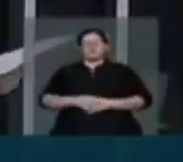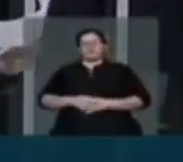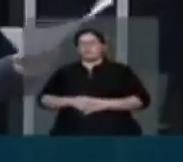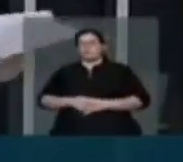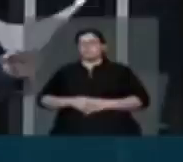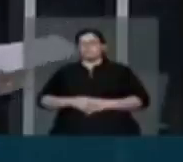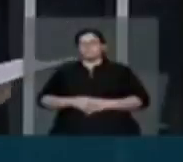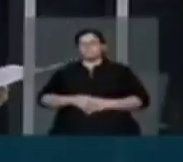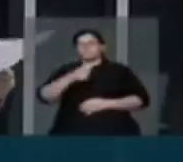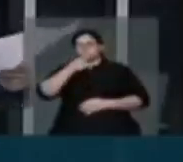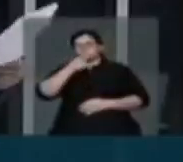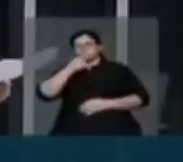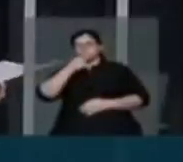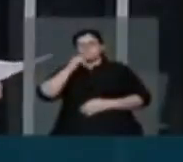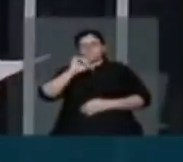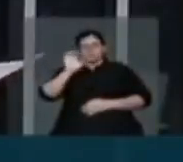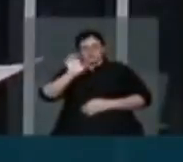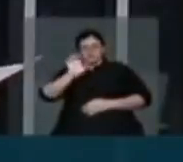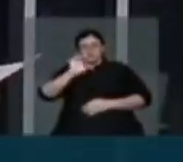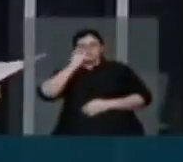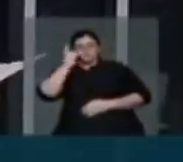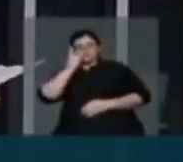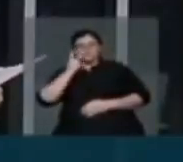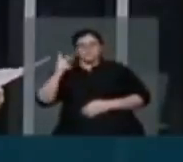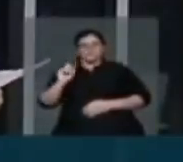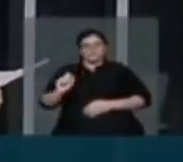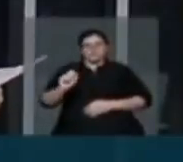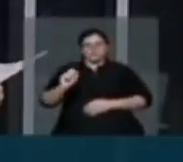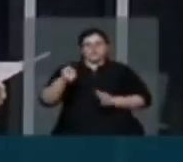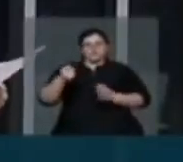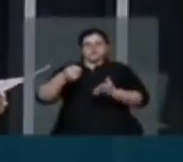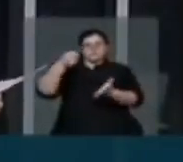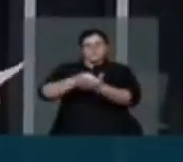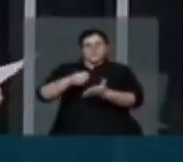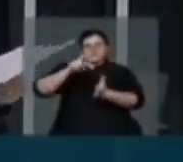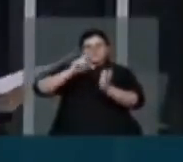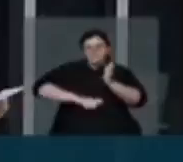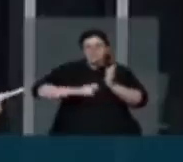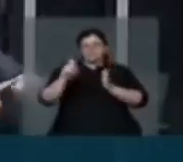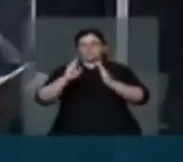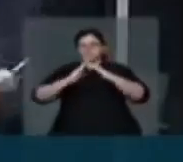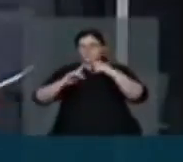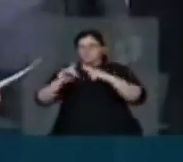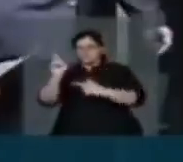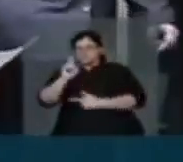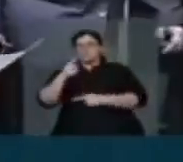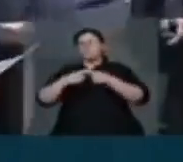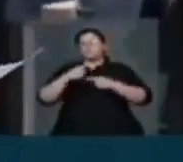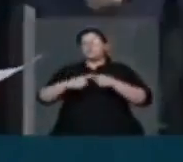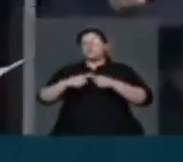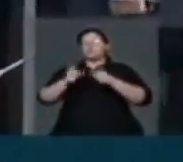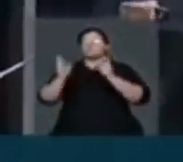Ele diz que as igrejas não pagam impostos por comercializar a fé. Isso não é verdade.